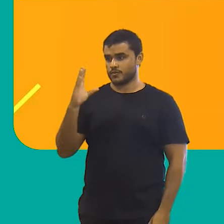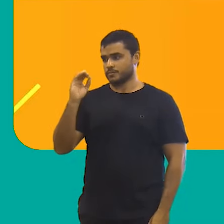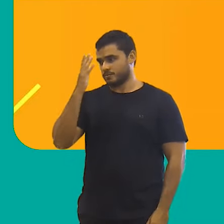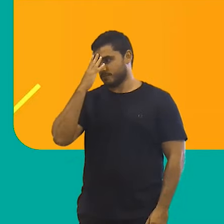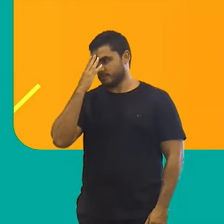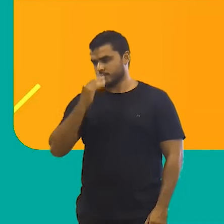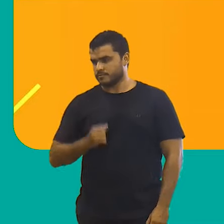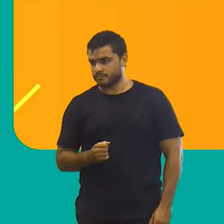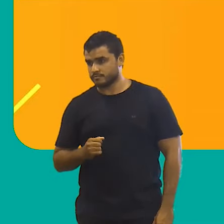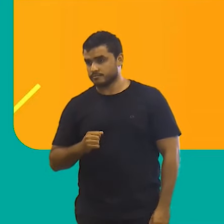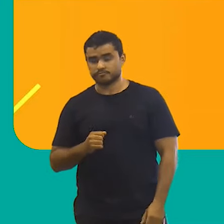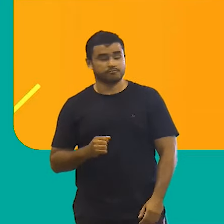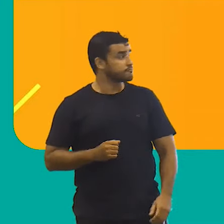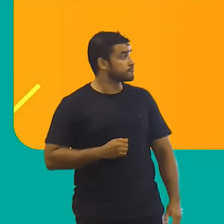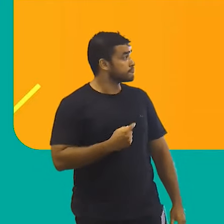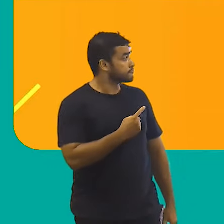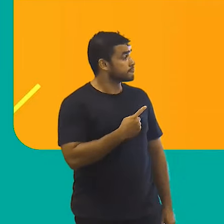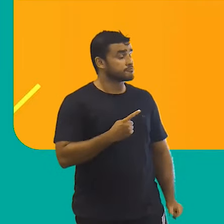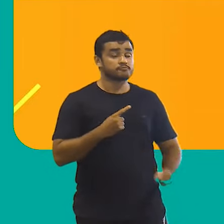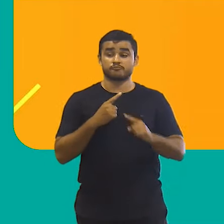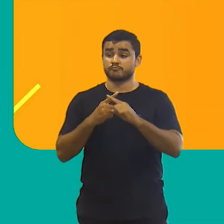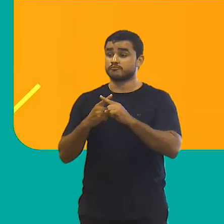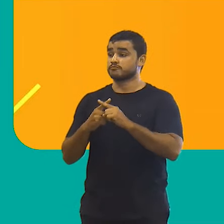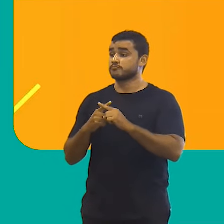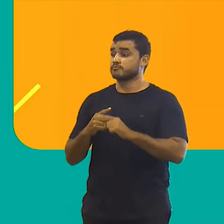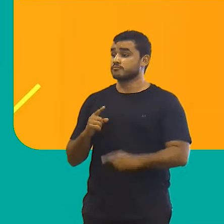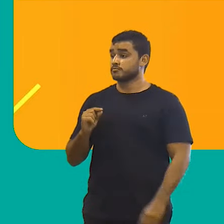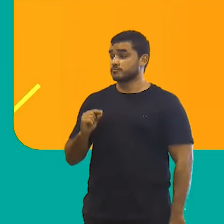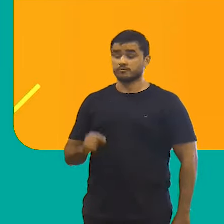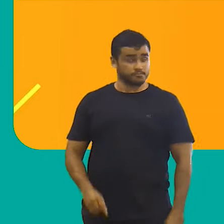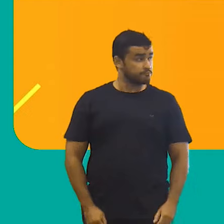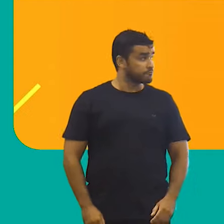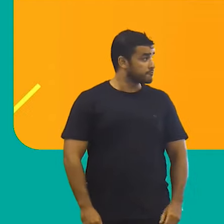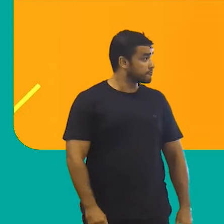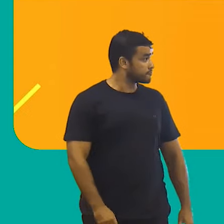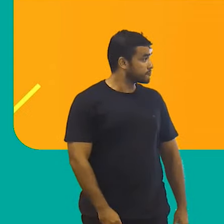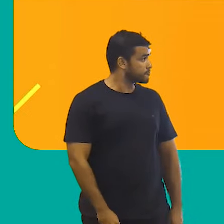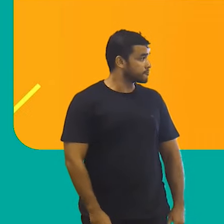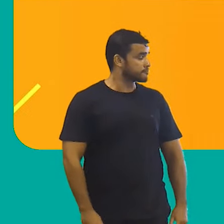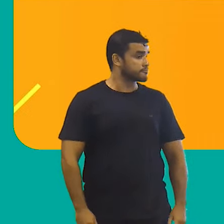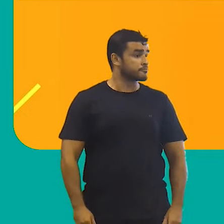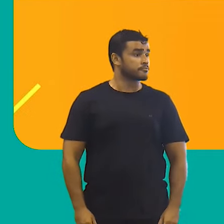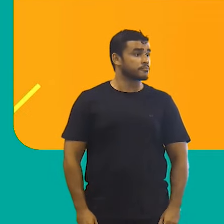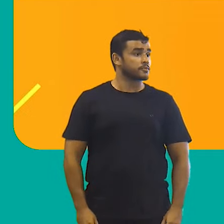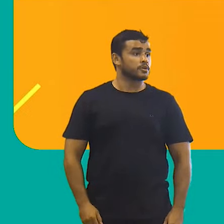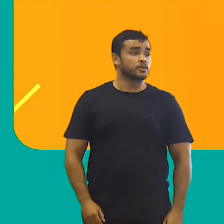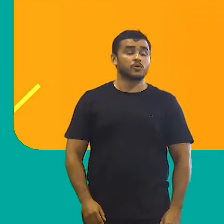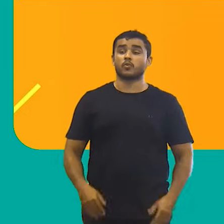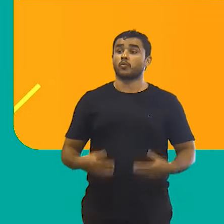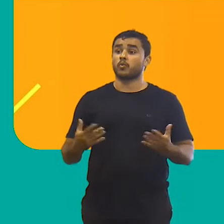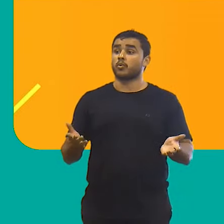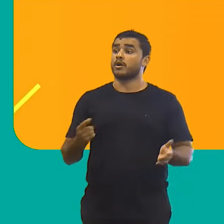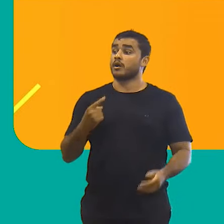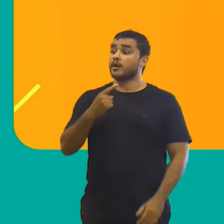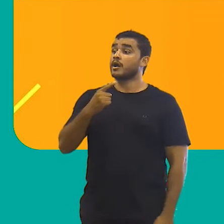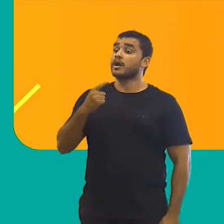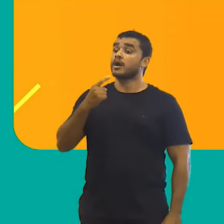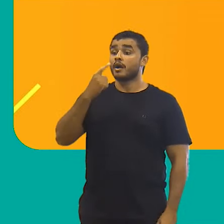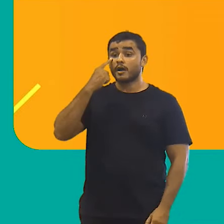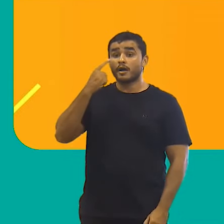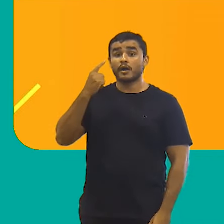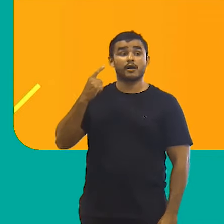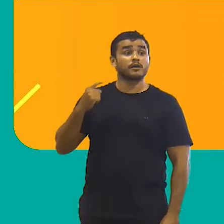precisou multiplicar? Bom, mas ele não quer saber o quanto eu gastei. Ele quer saber de quanto foi a